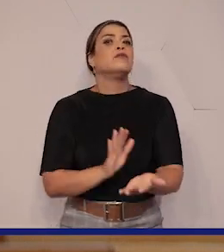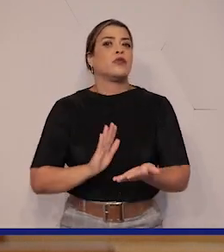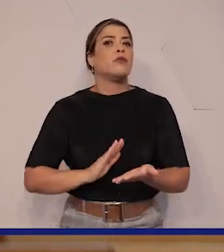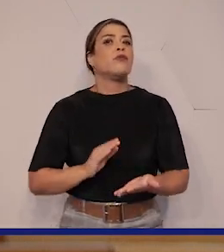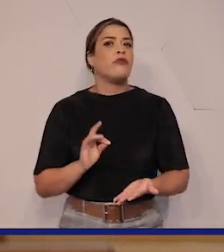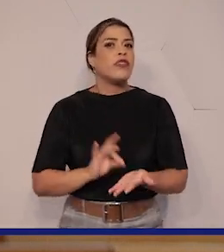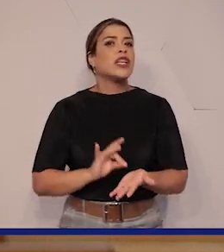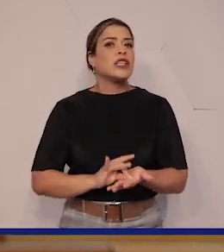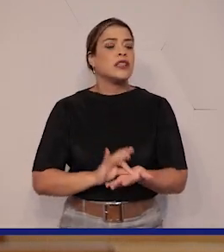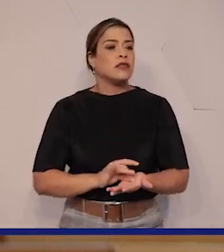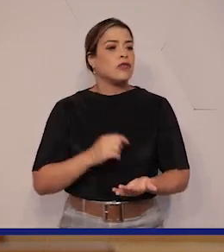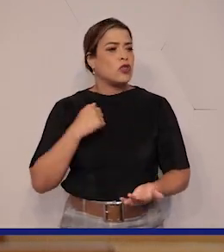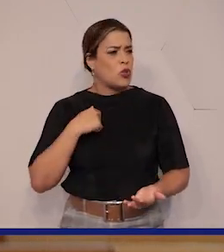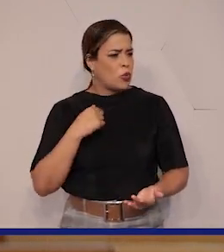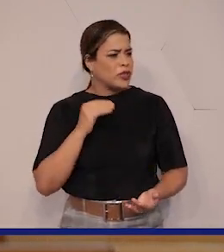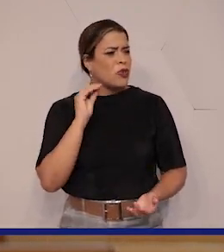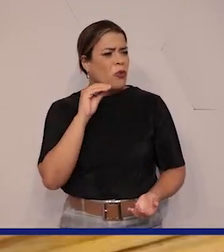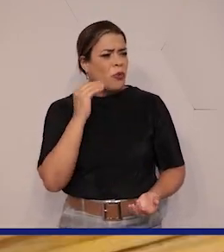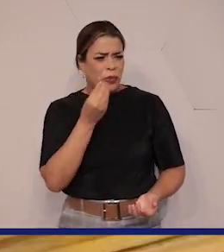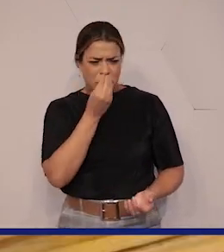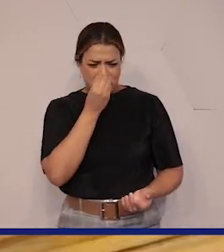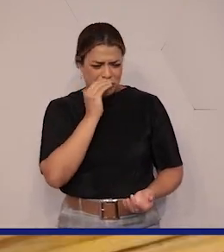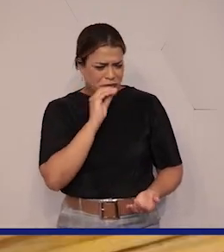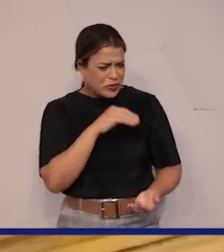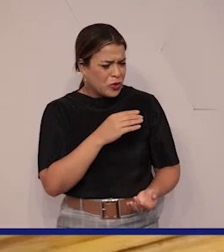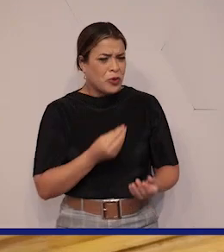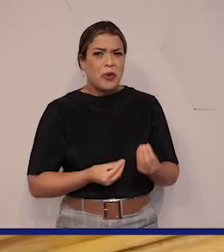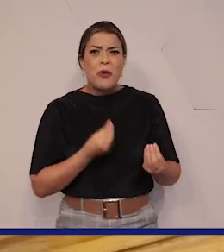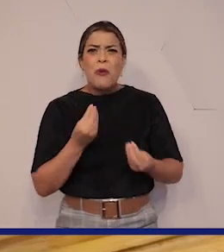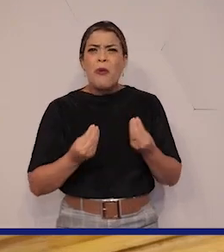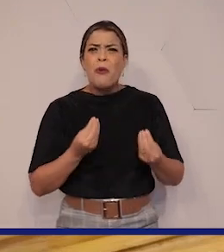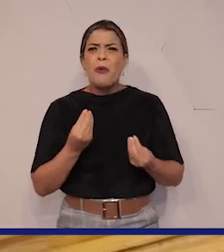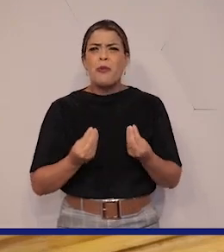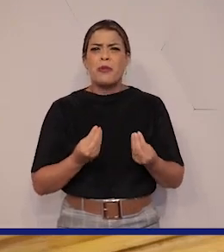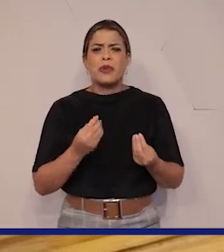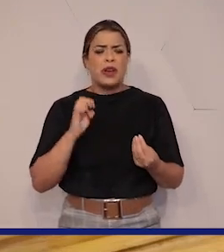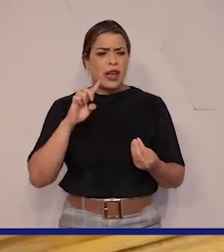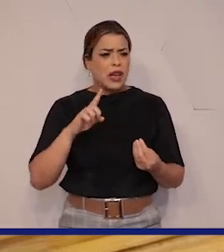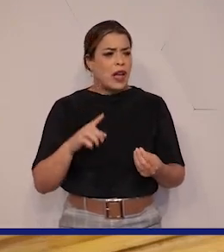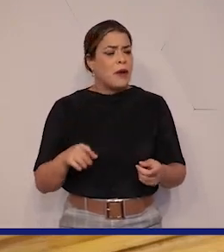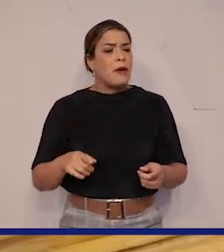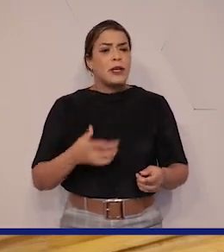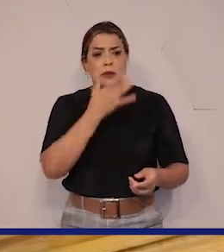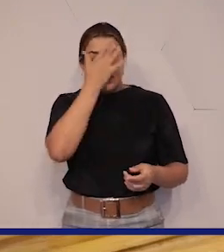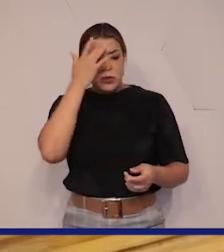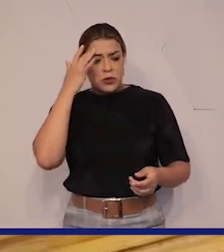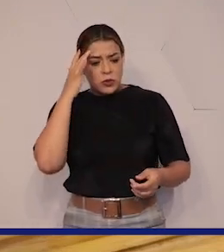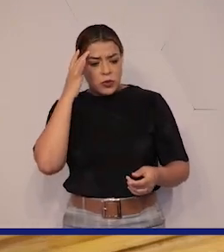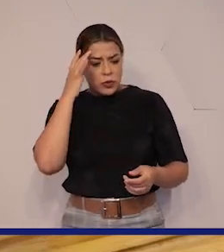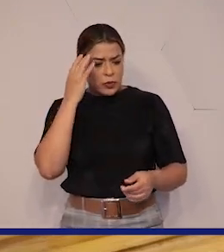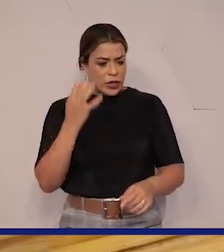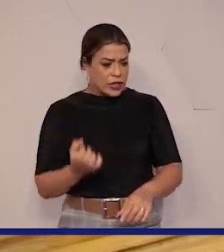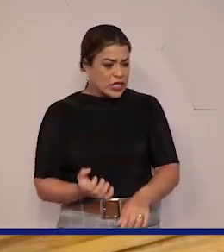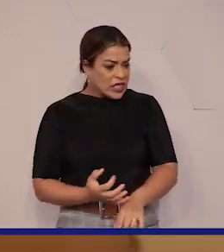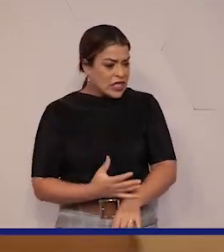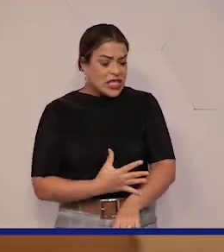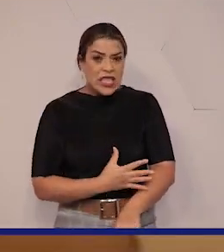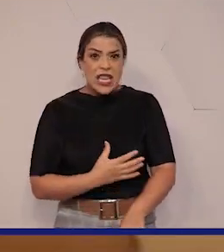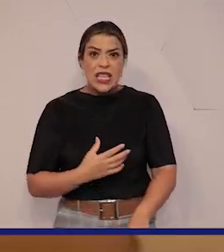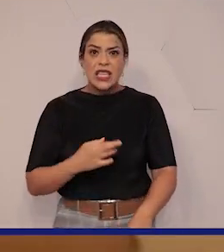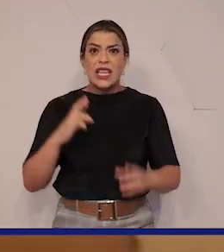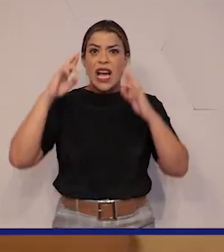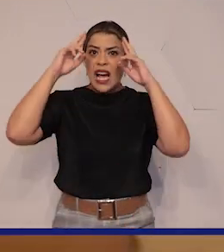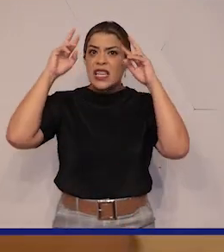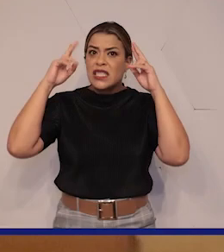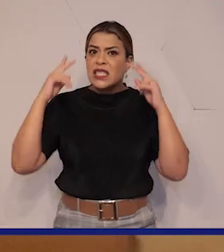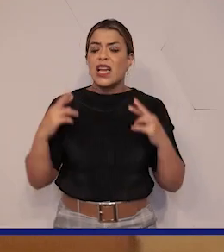falei, caramba, que covardia. Comigo e com outras pessoas do mesmo grupo racial que o meu,